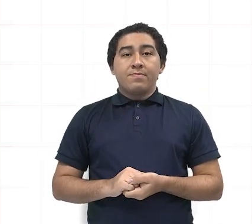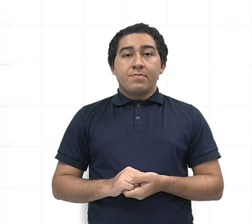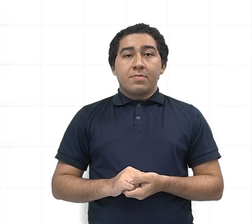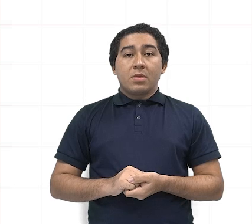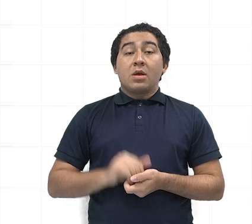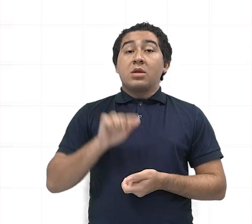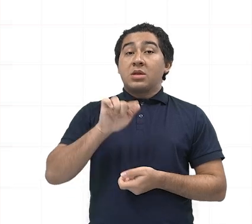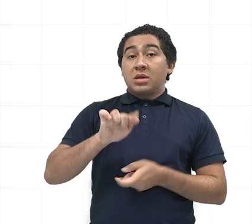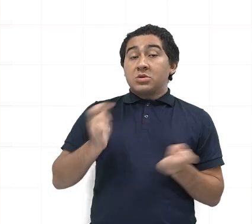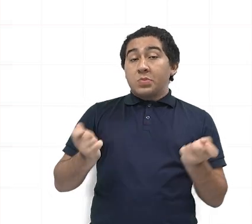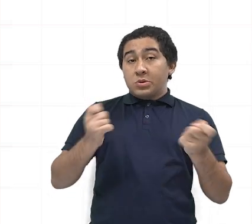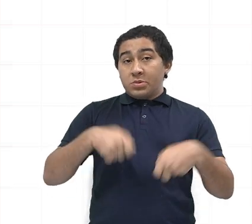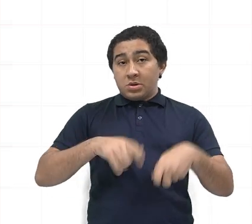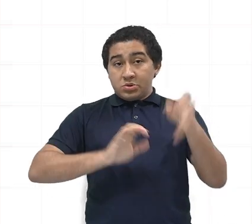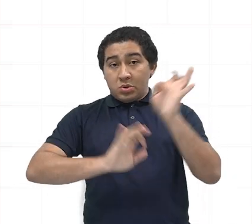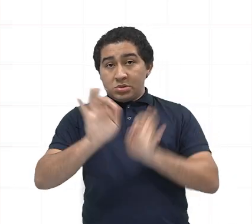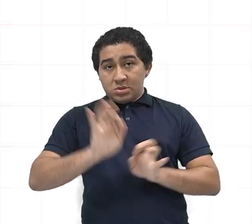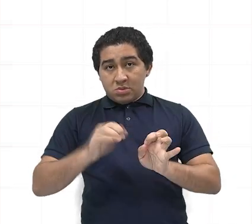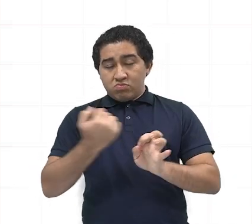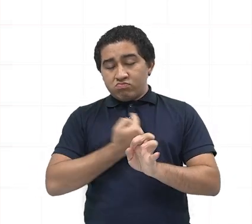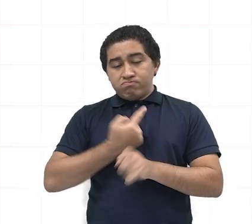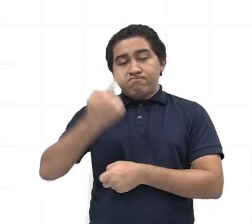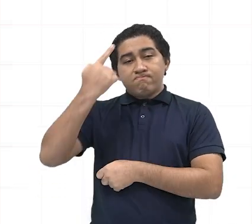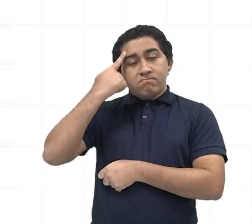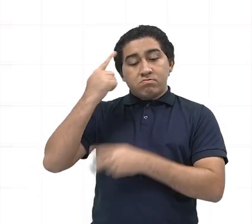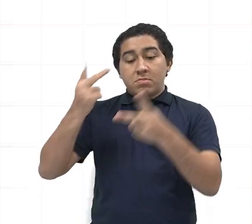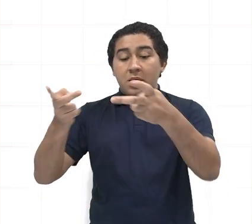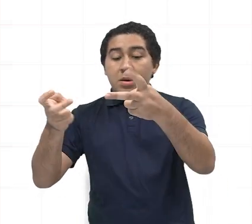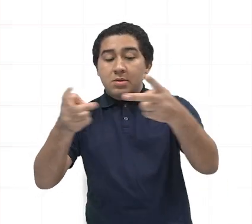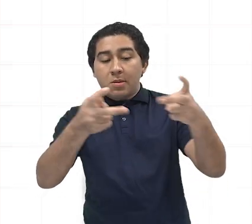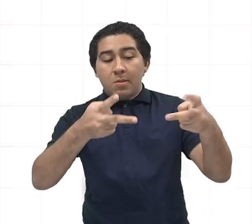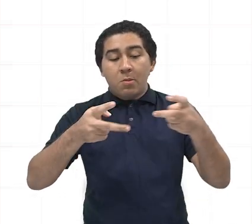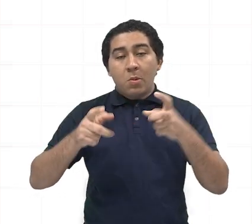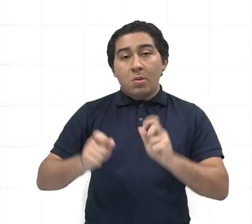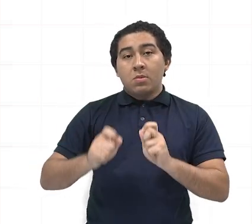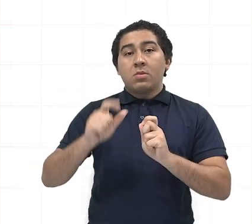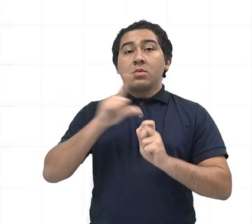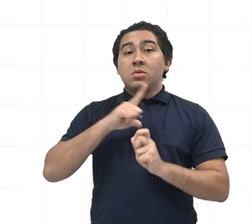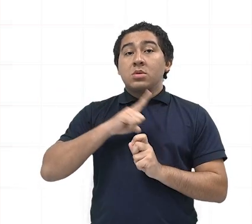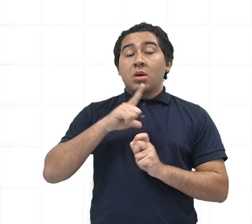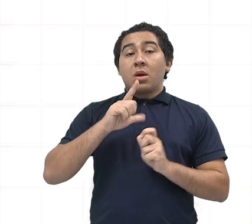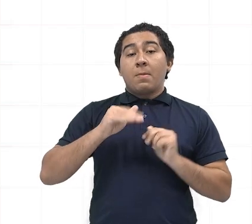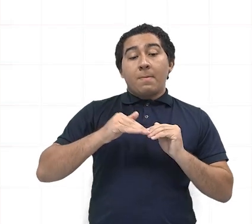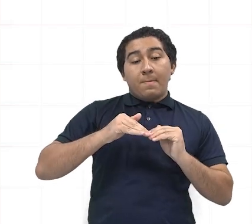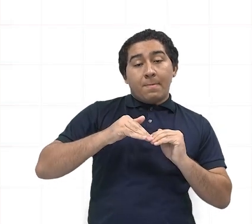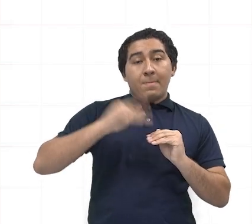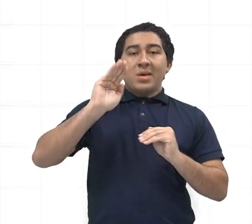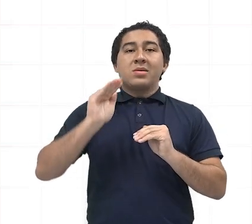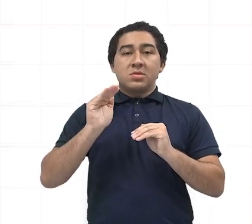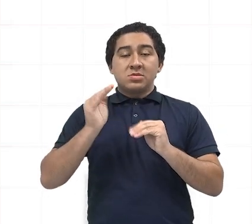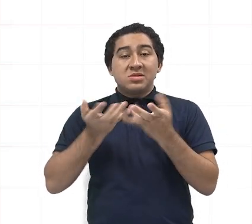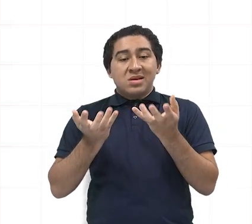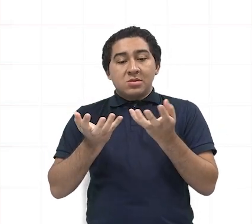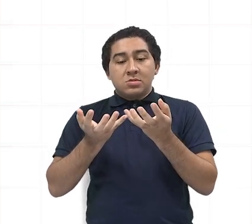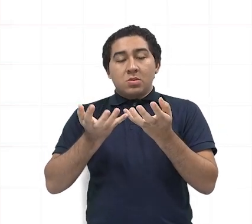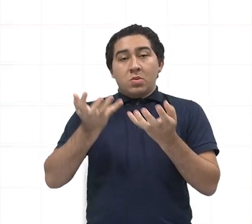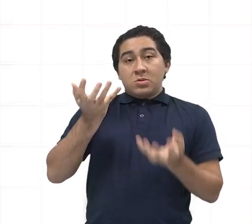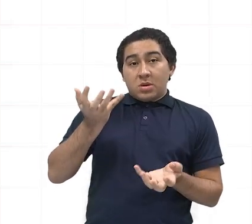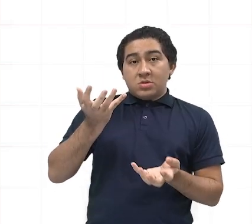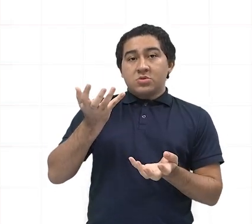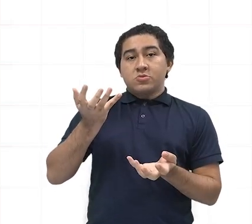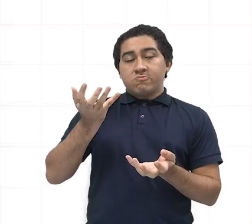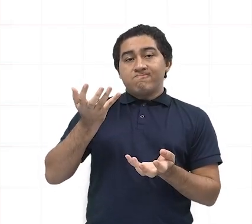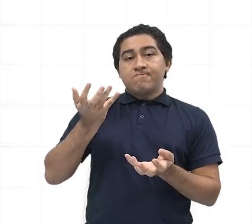formas de organização, então, a gente pode perceber um aumento no processo das desigualdades, a partir de